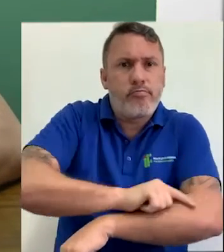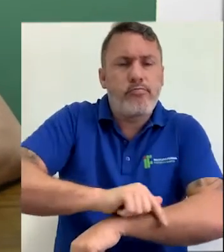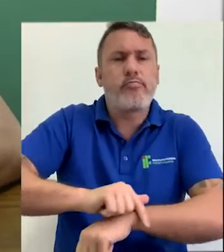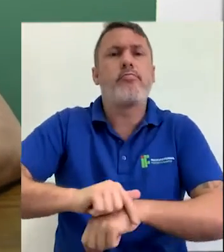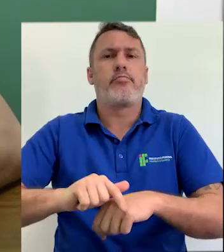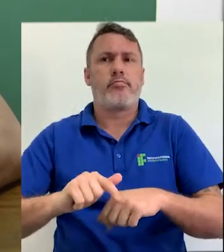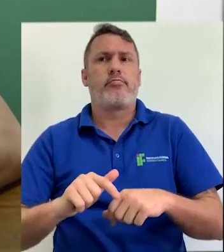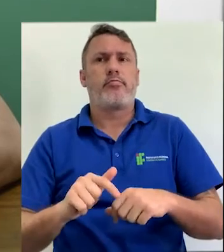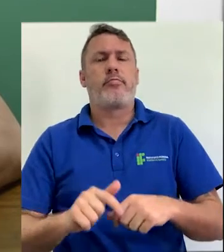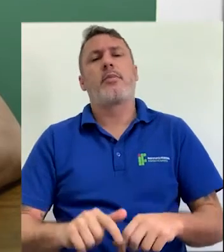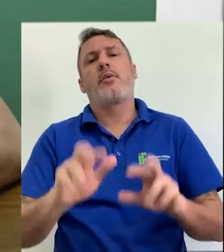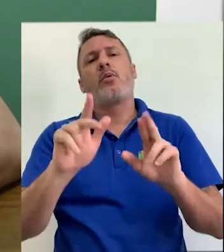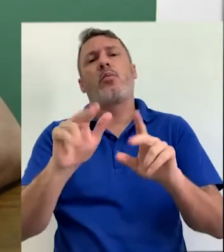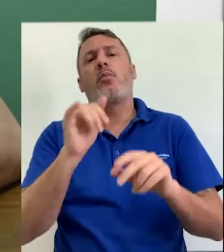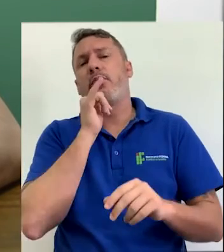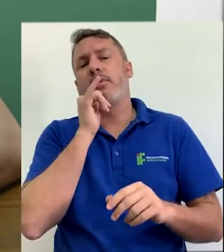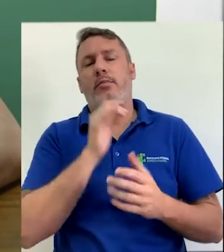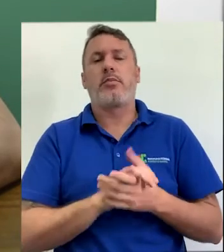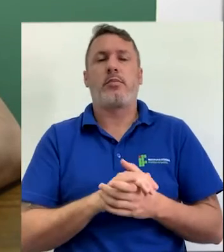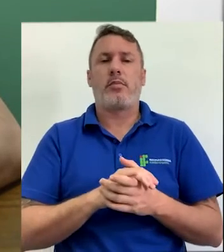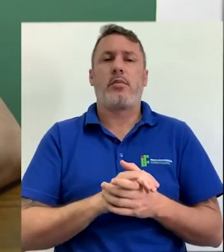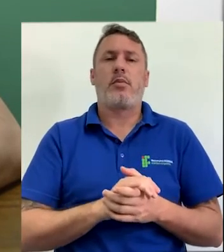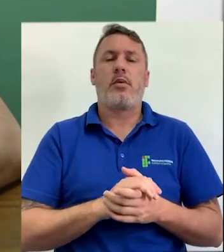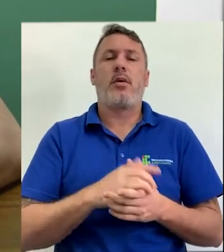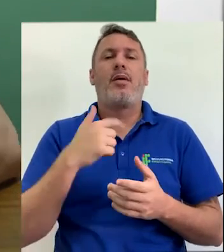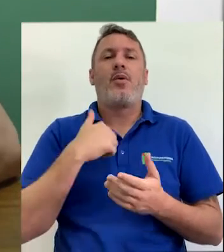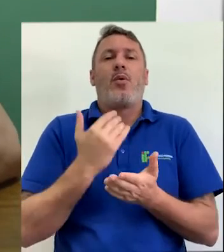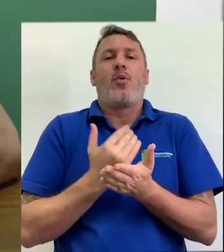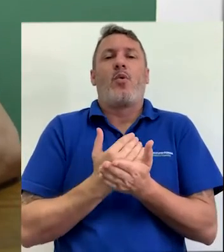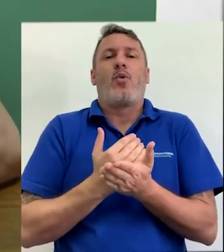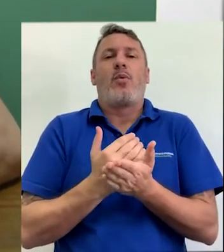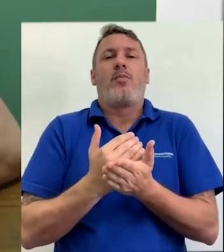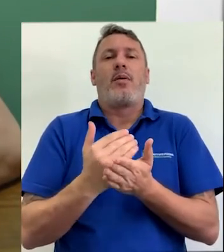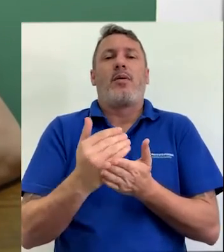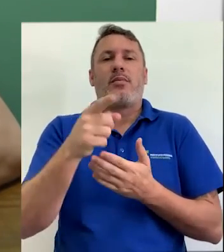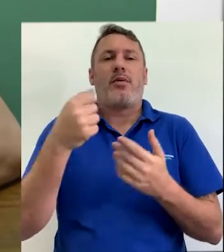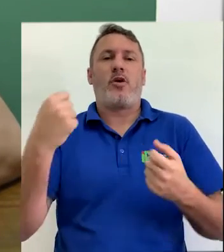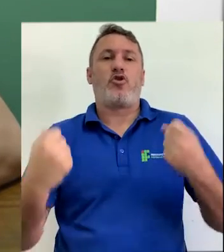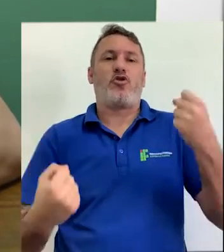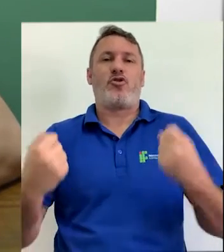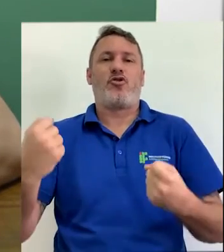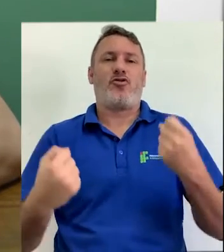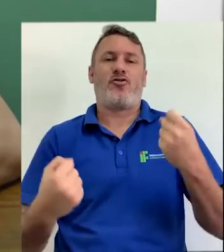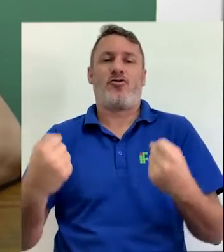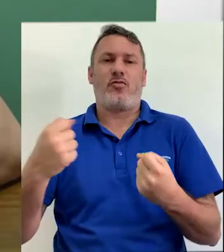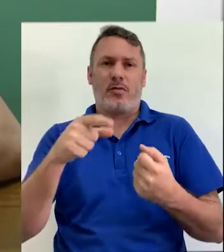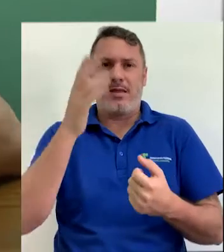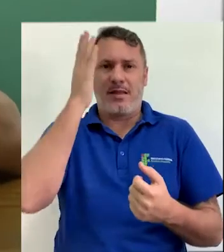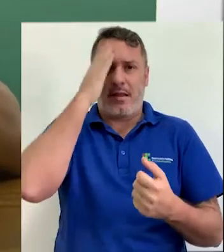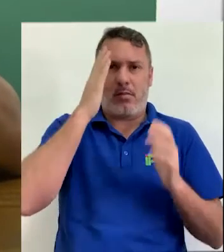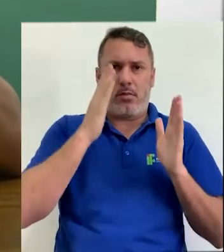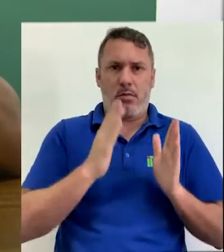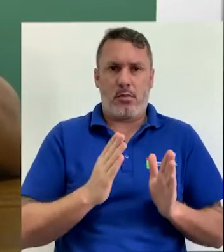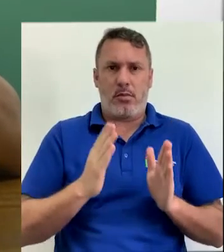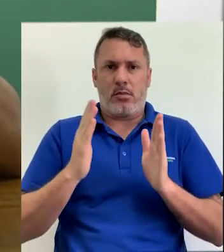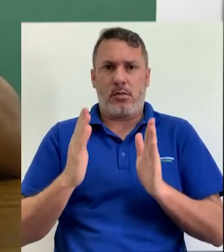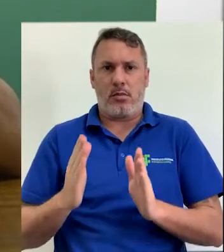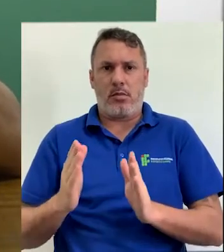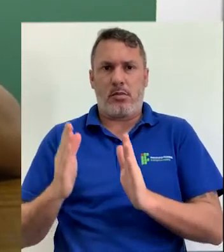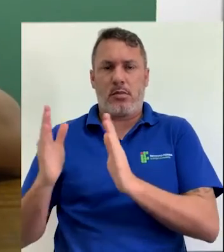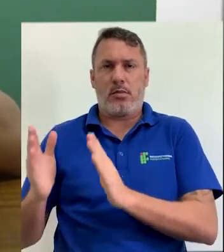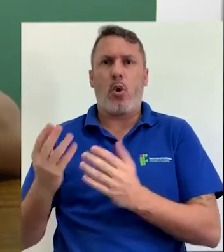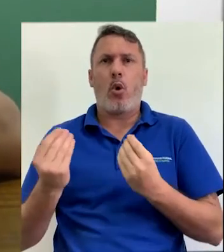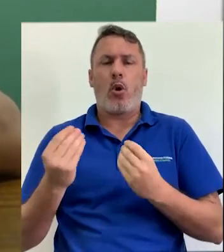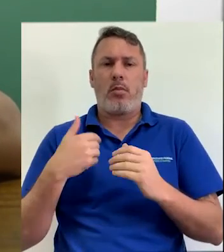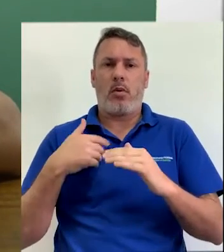Quando eu começo a aprender a dirigir, você lembra as etapas? Eu entro